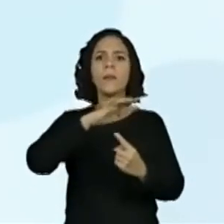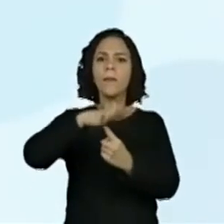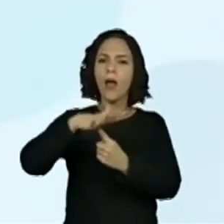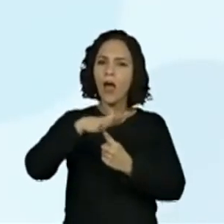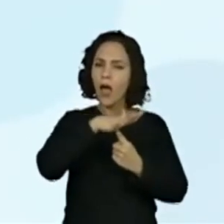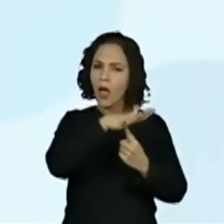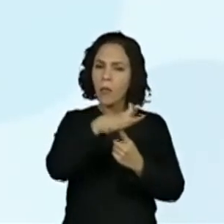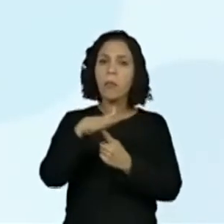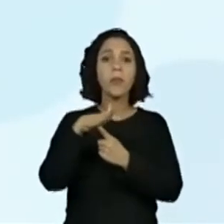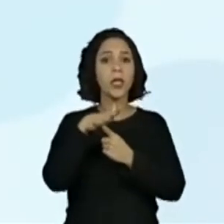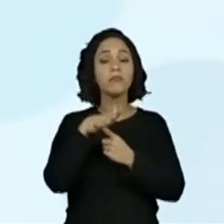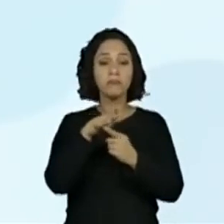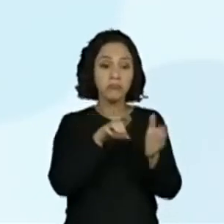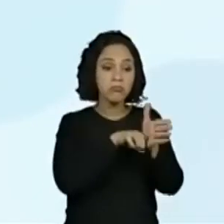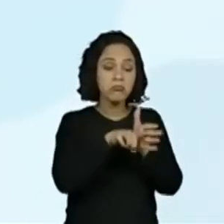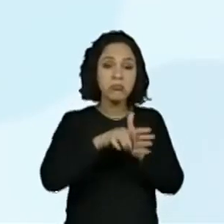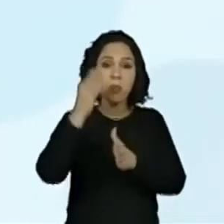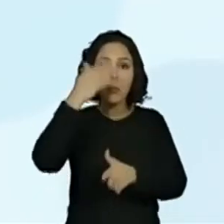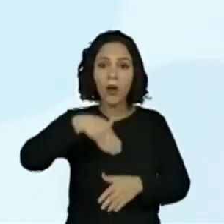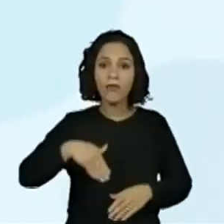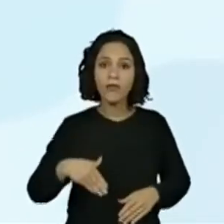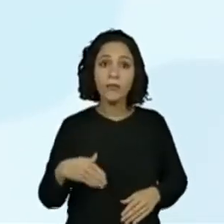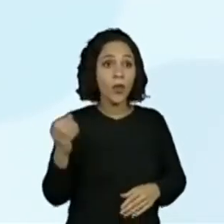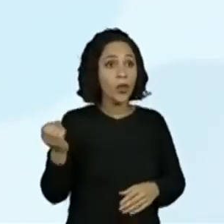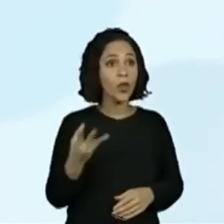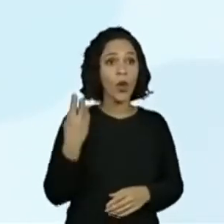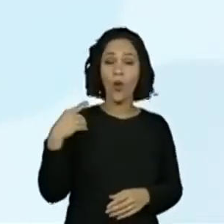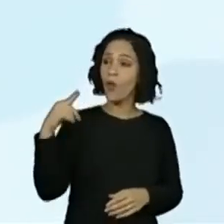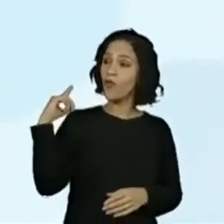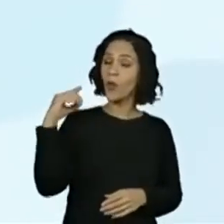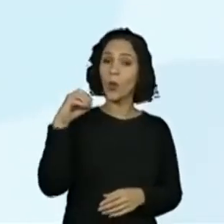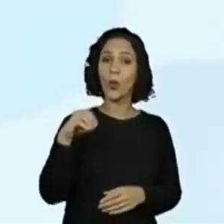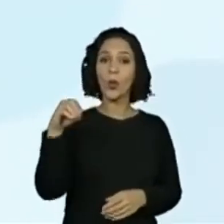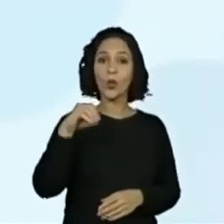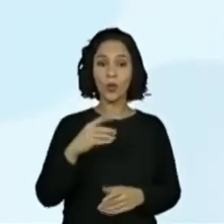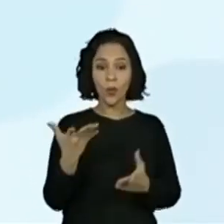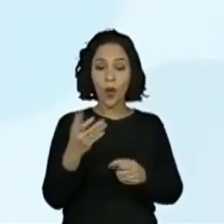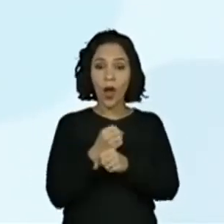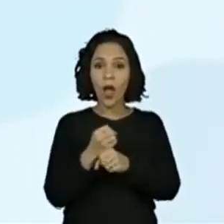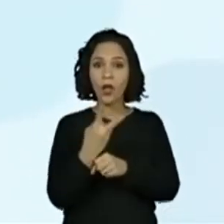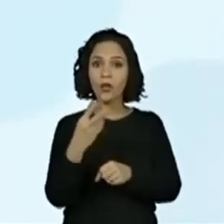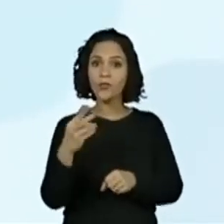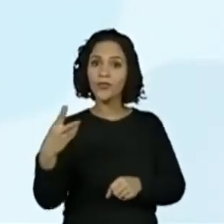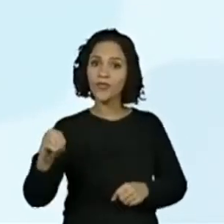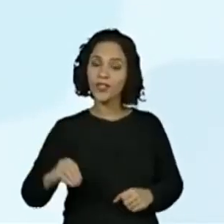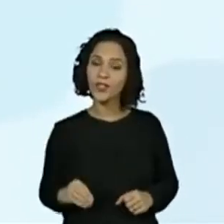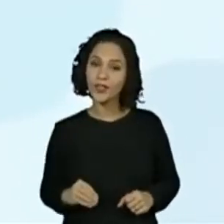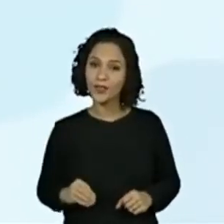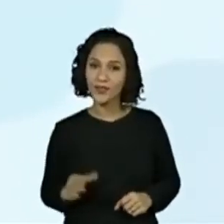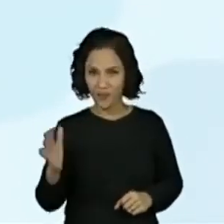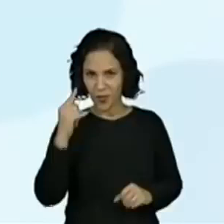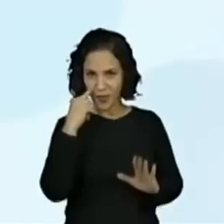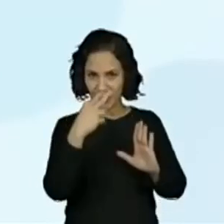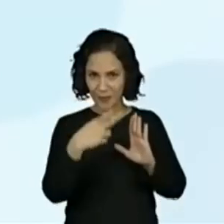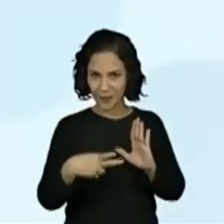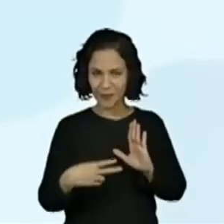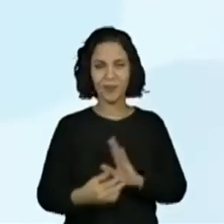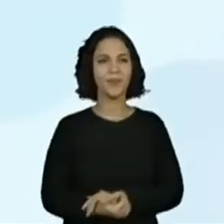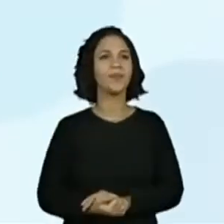ambiente, diz estudo. Uma notícia agora, quentinha, aí de outubro de 2020, bem recente. Sim. Então, vamos à